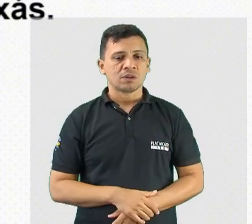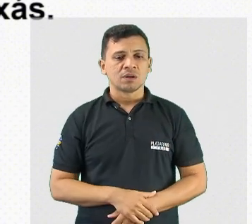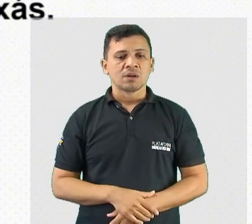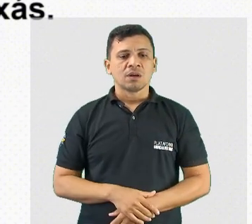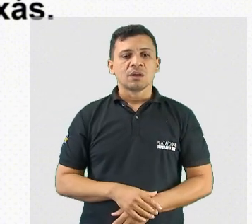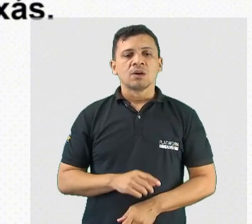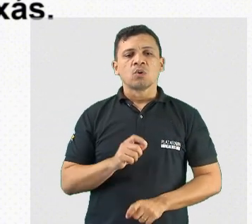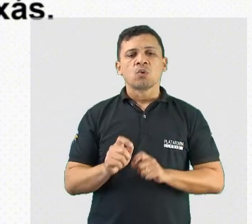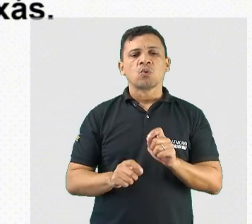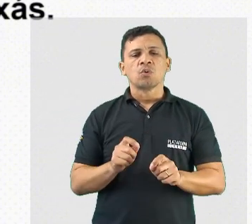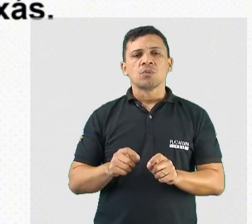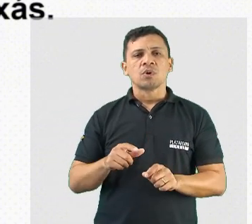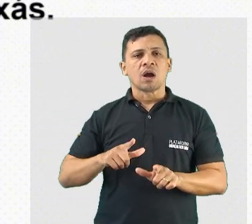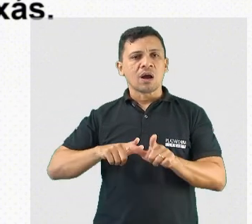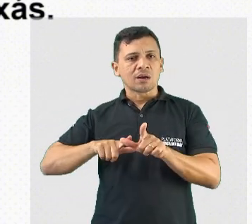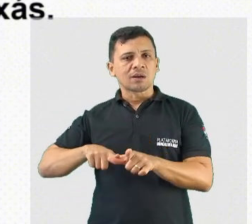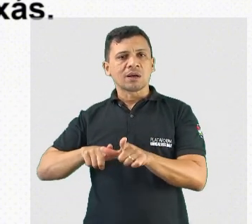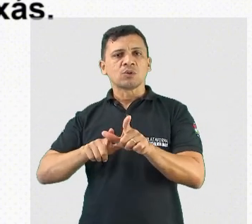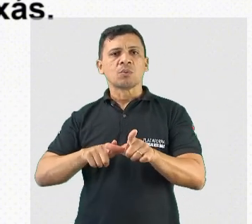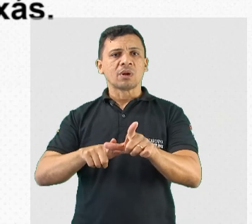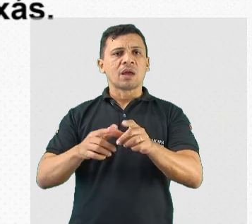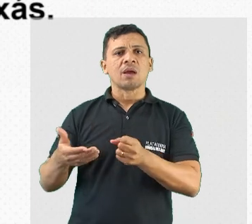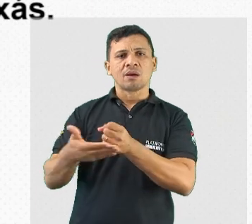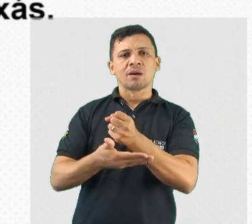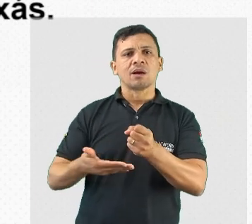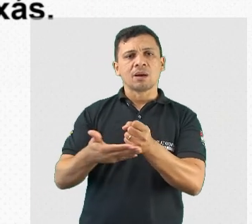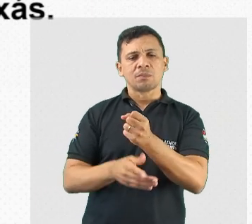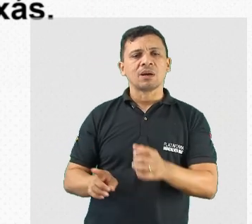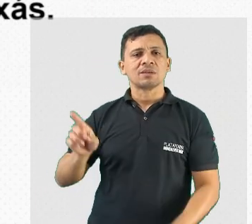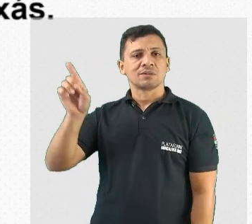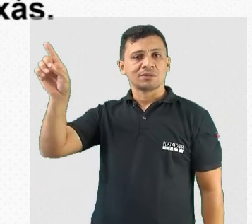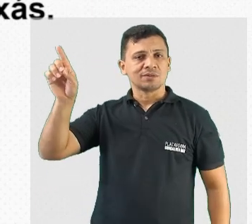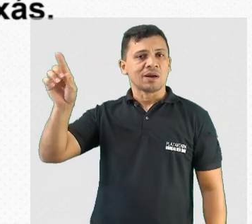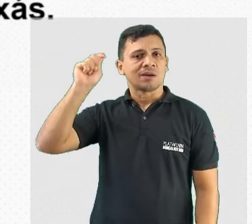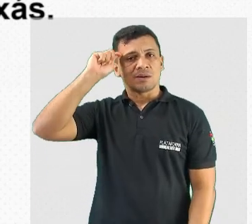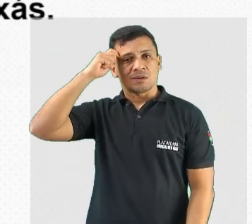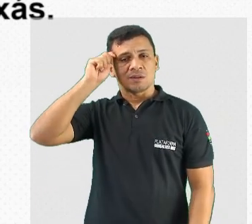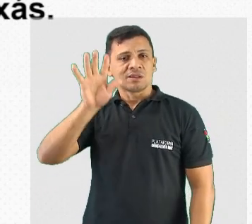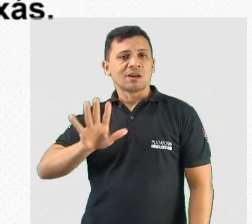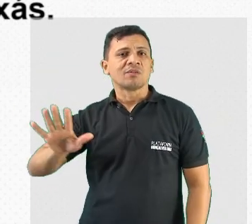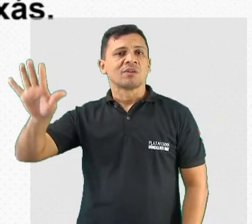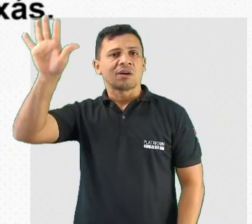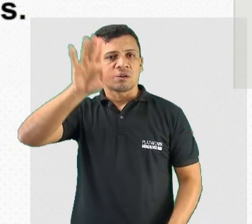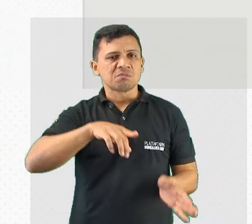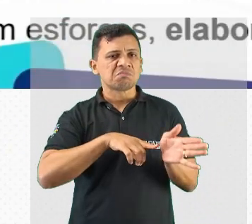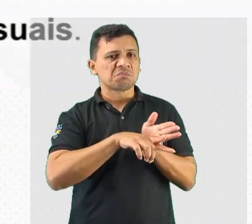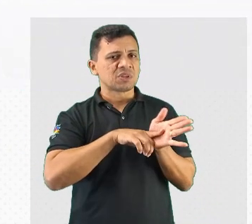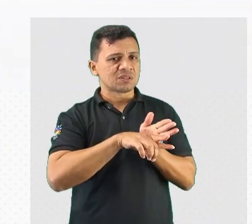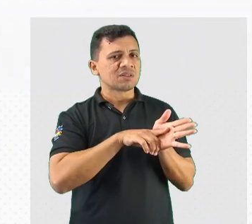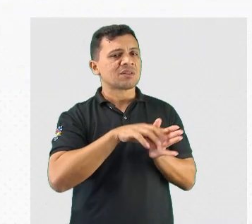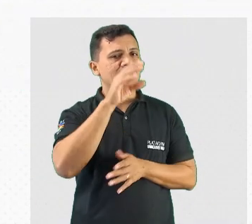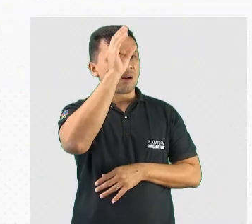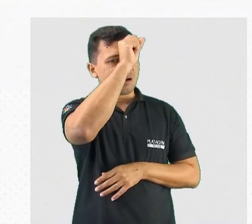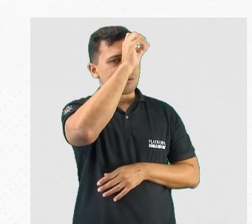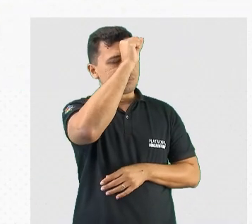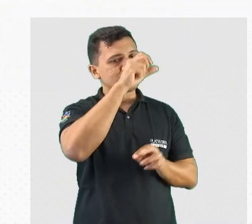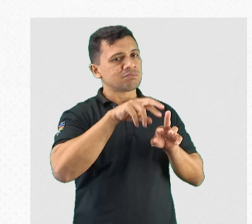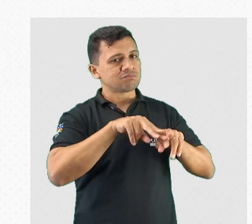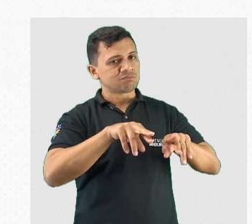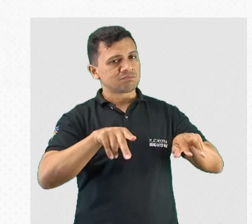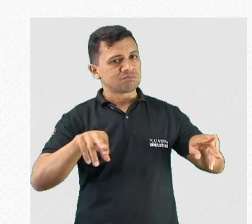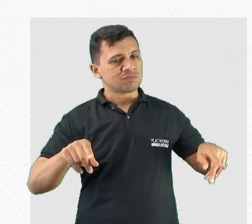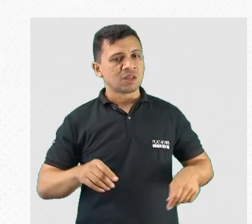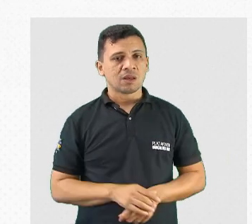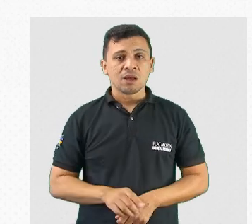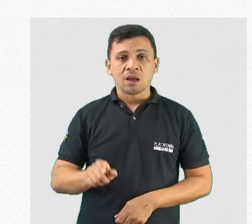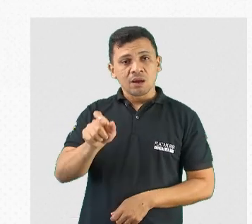a base do que veio de lá, e aí a gente vai pesquisar, tem muita coisa para se aprender sobre isso. Os artistas,